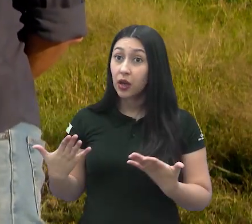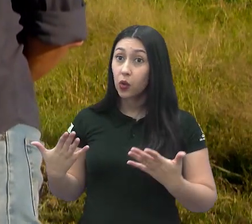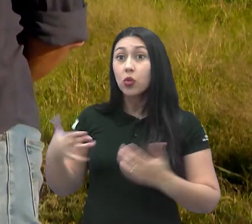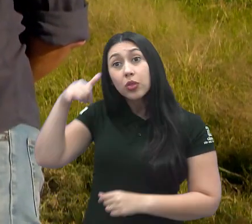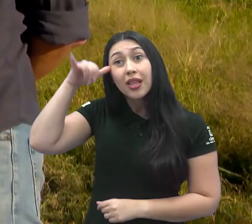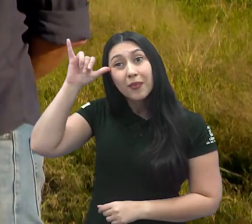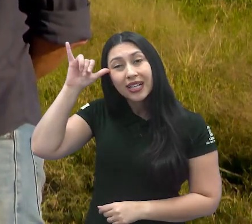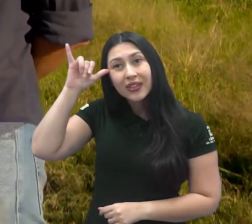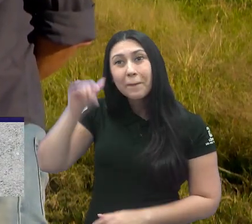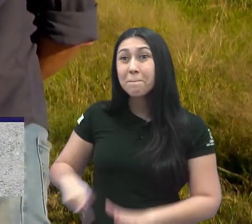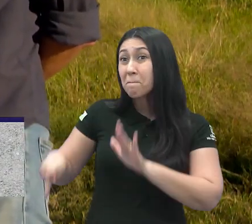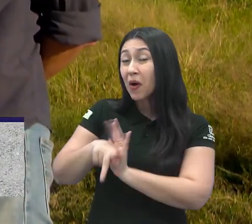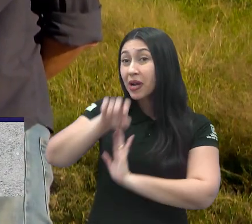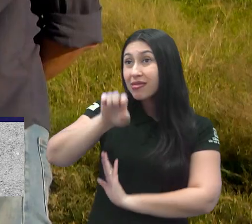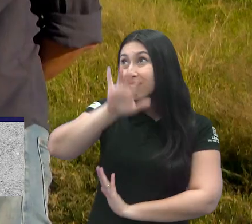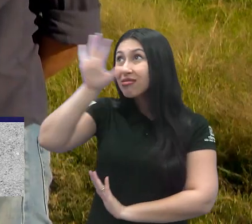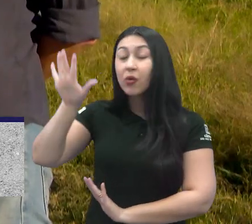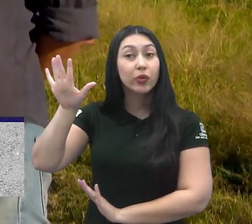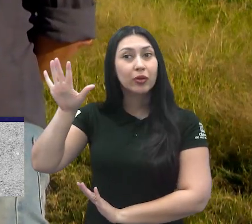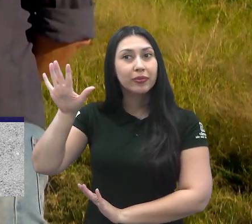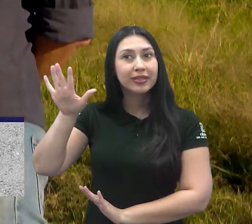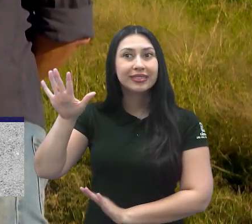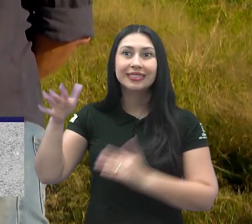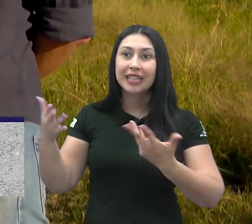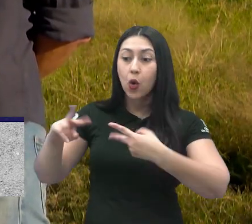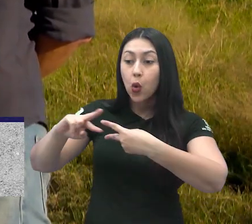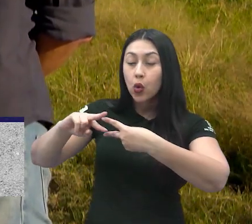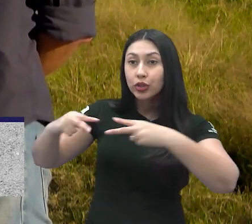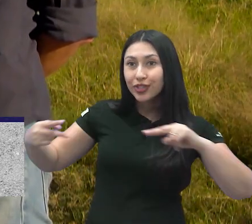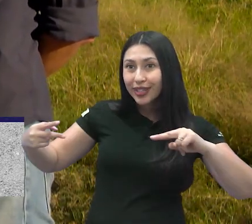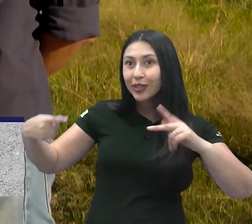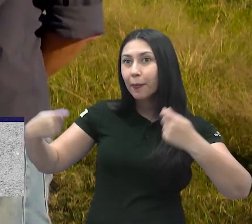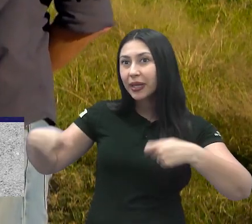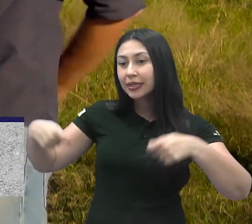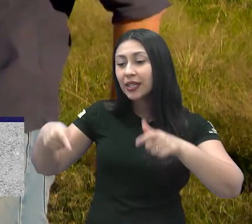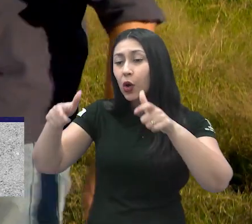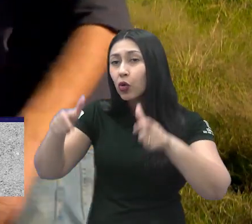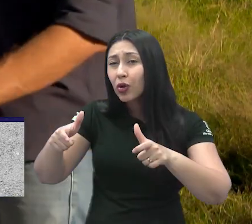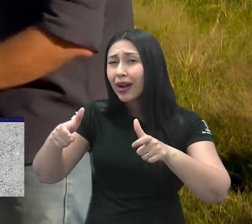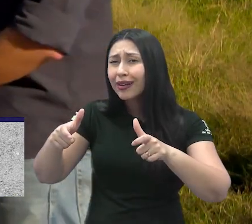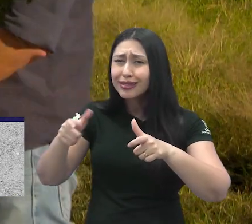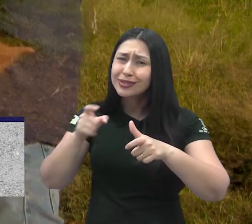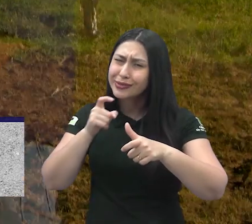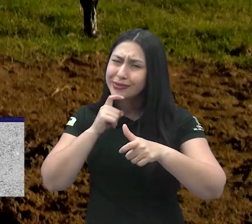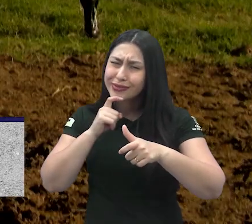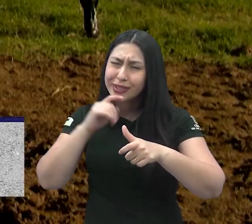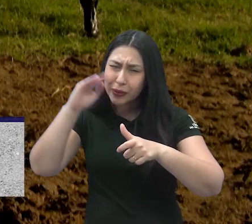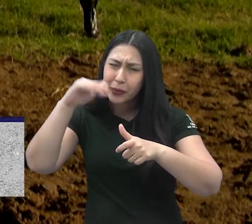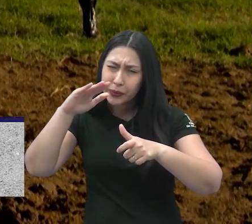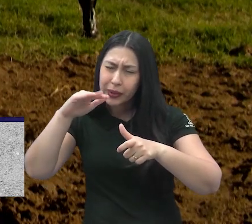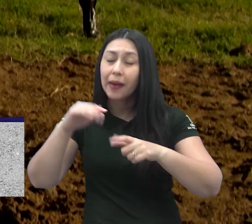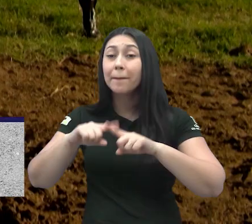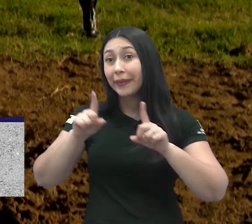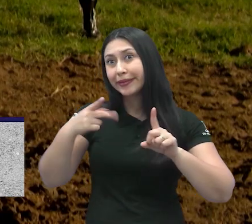têm um sangue europeu, então a própria genética delas, elas precisam estar num ambiente muito mais climatizado. E aí a gente está num